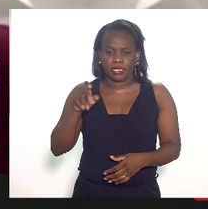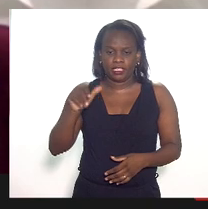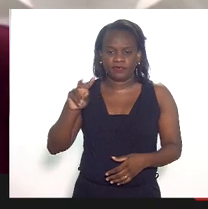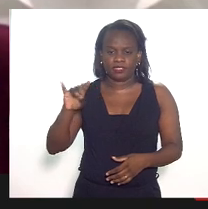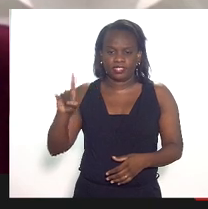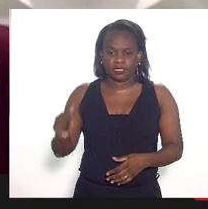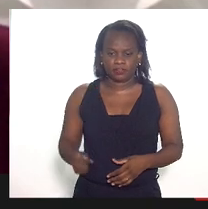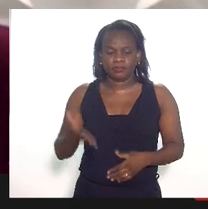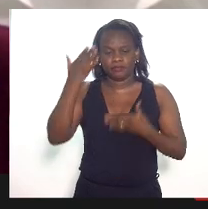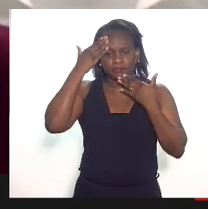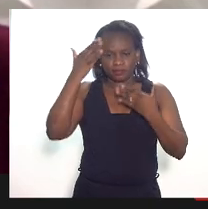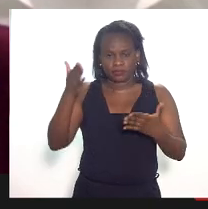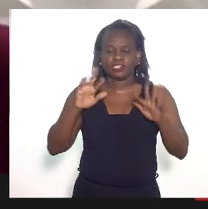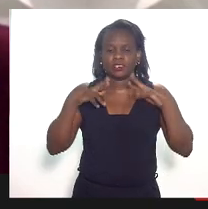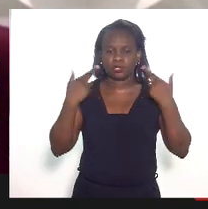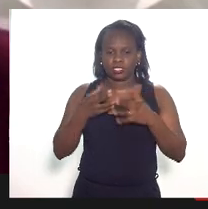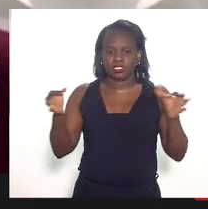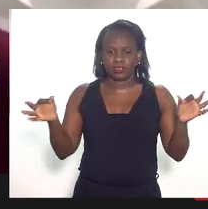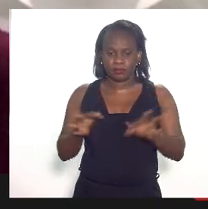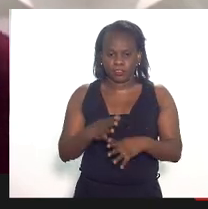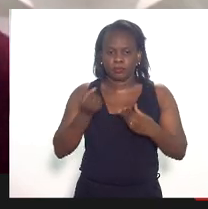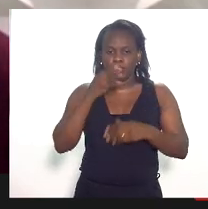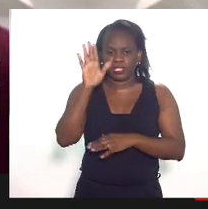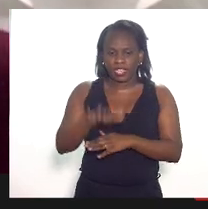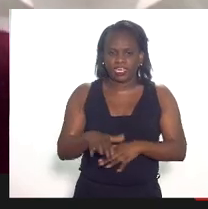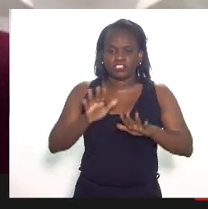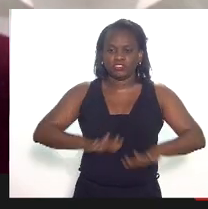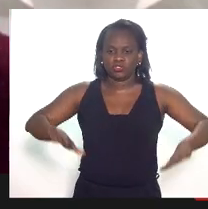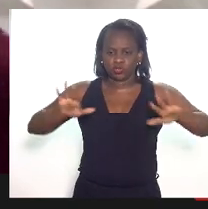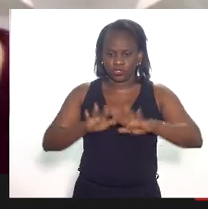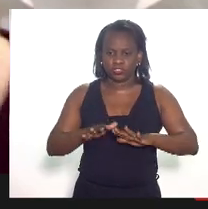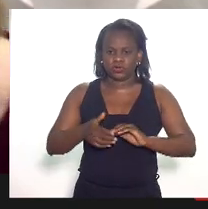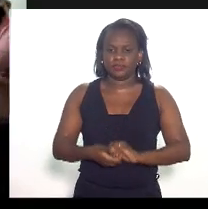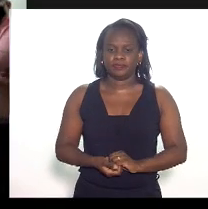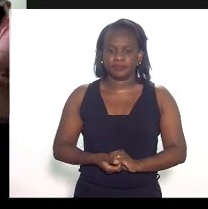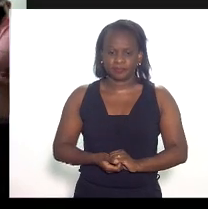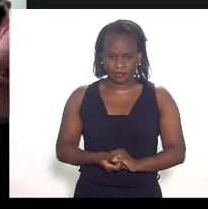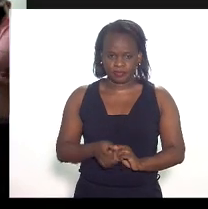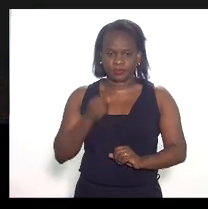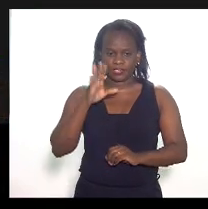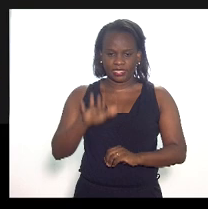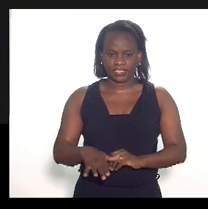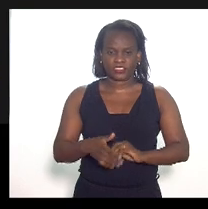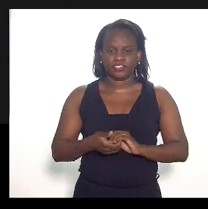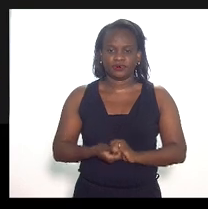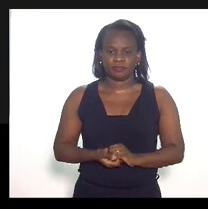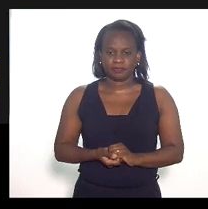Obrigada, declaro encerrada a presente audiência. Boa tarde a todas e todos. Boa tarde.